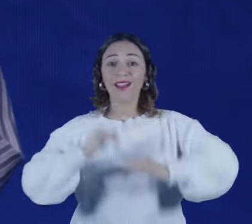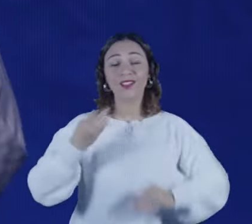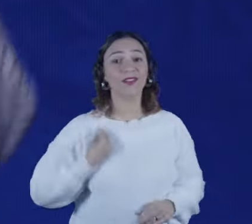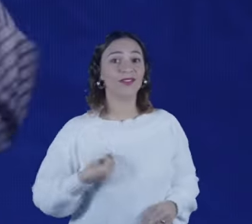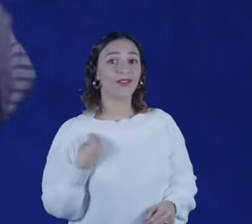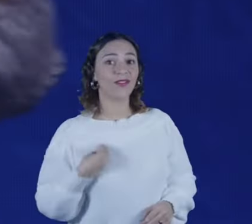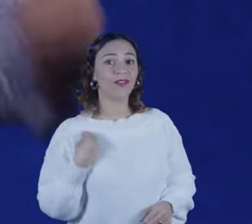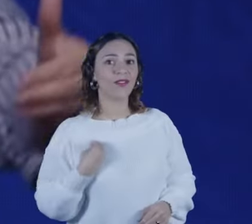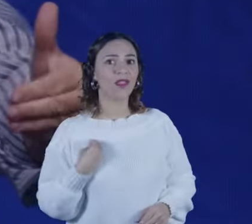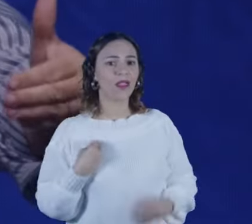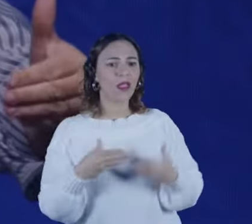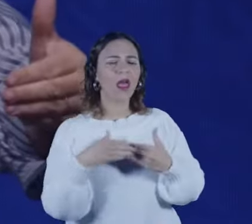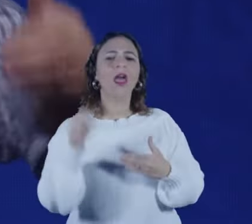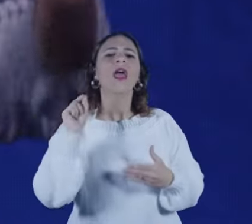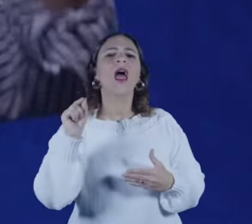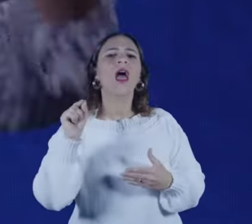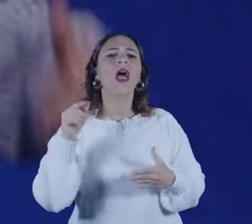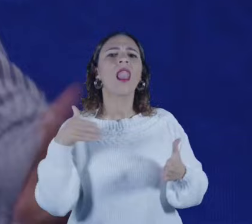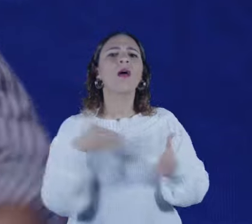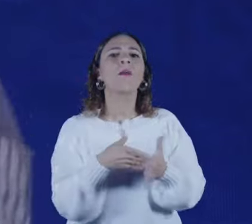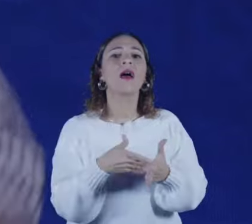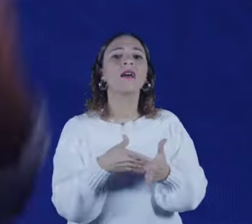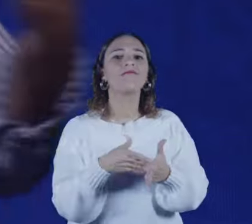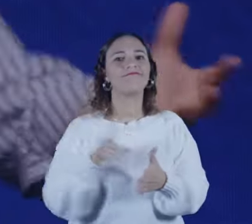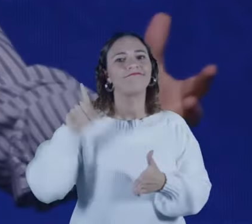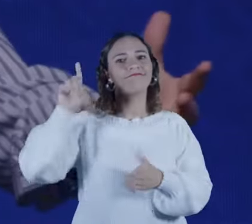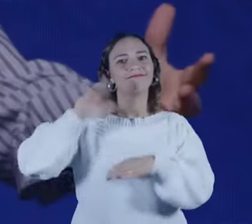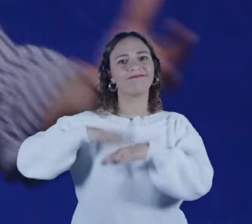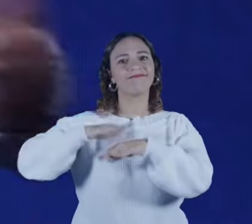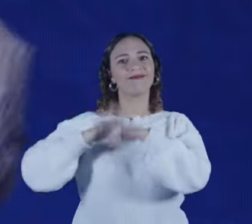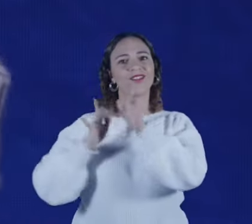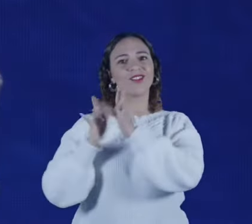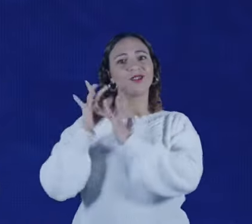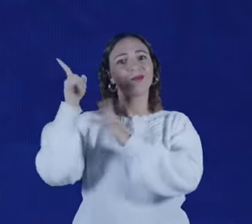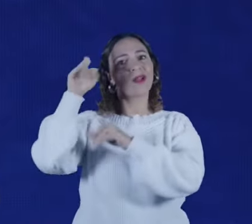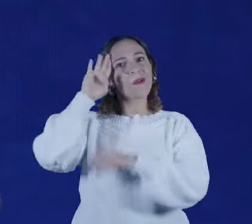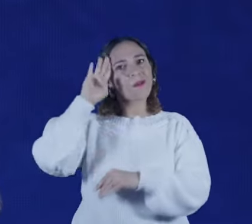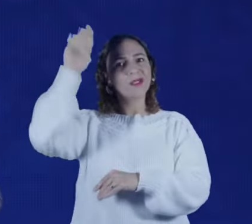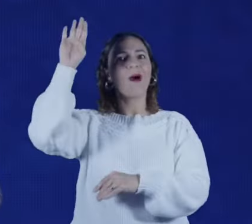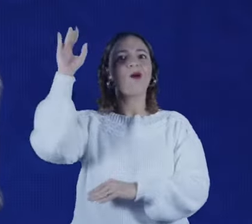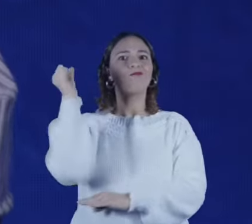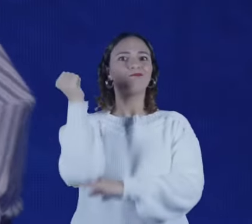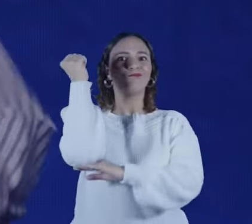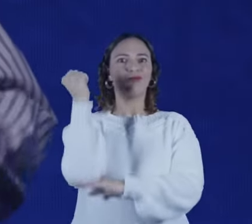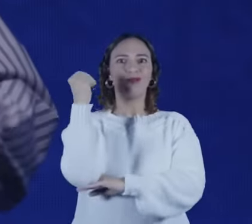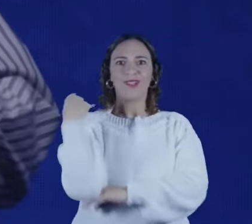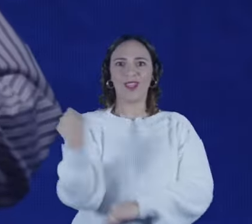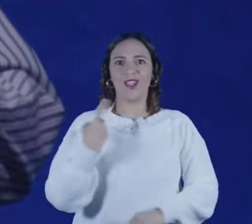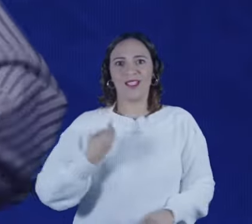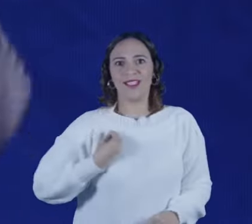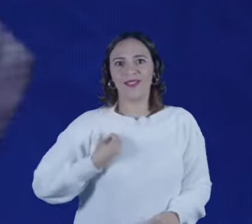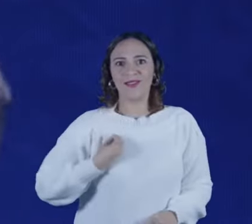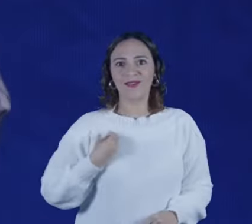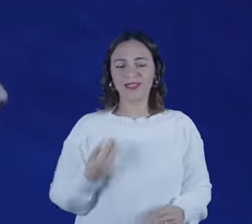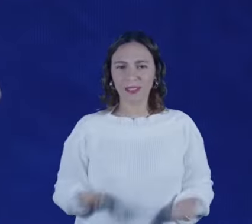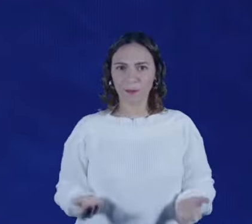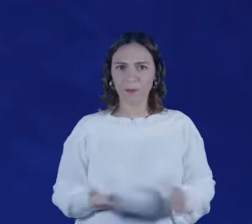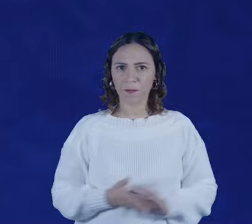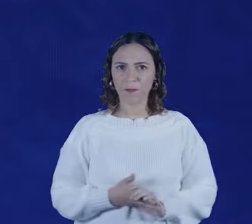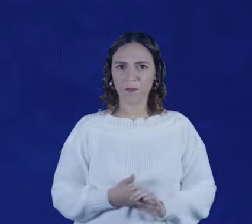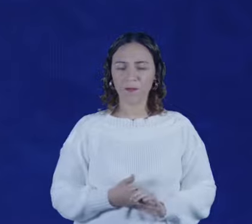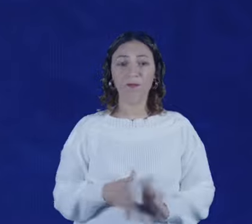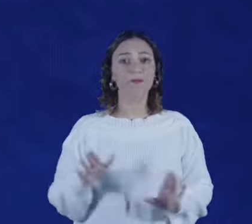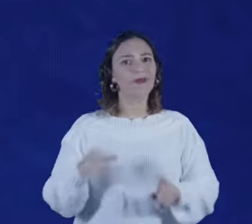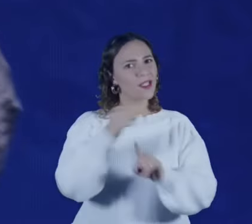vida, quem estabelece é Jesus, a pedra angular e a fundação. Uma